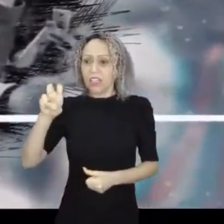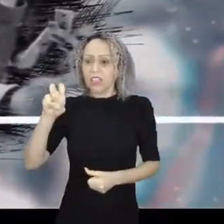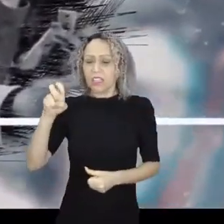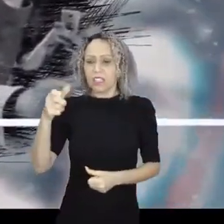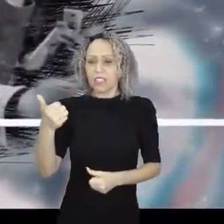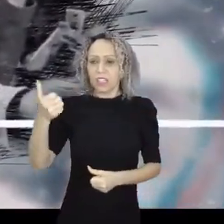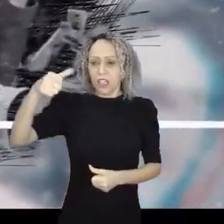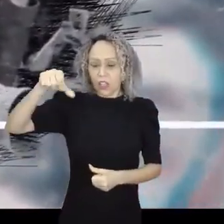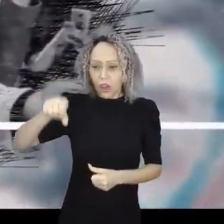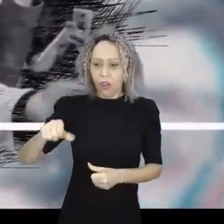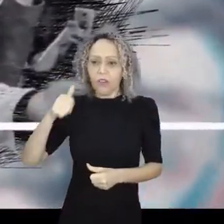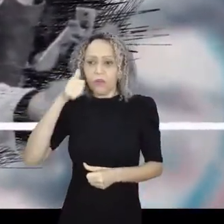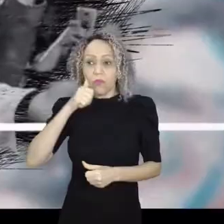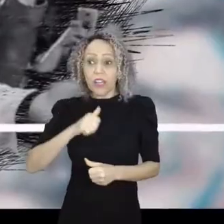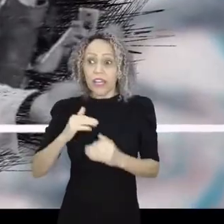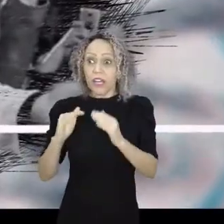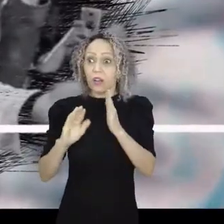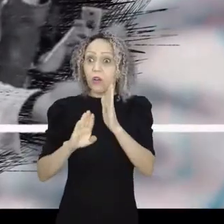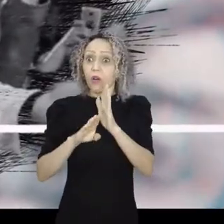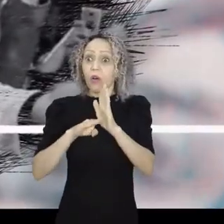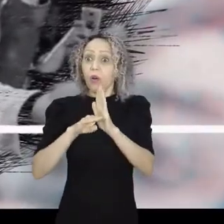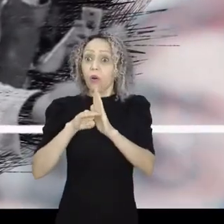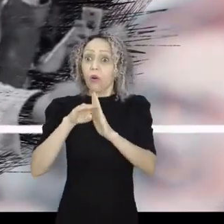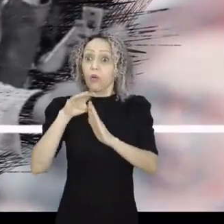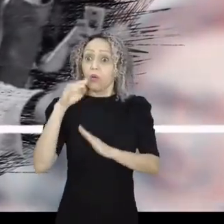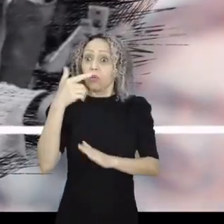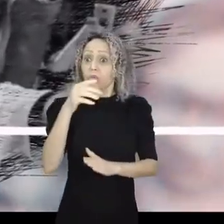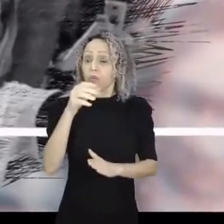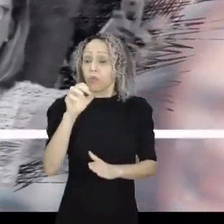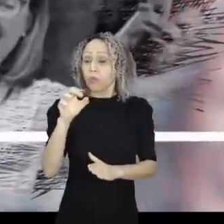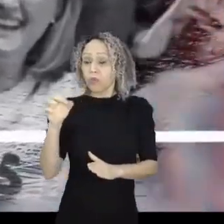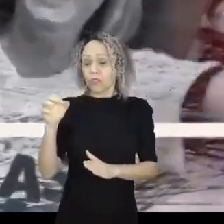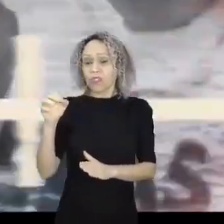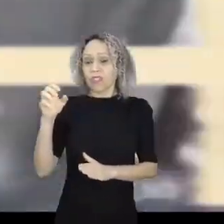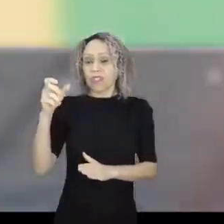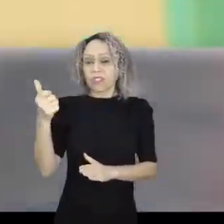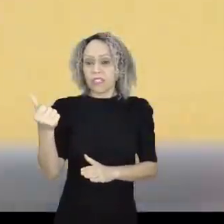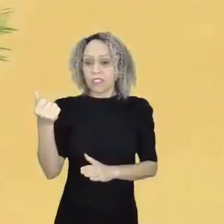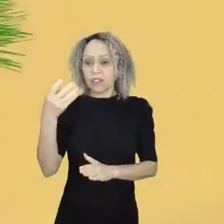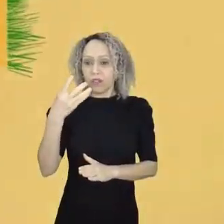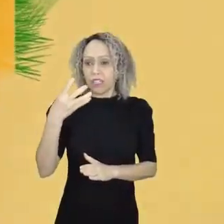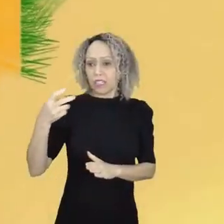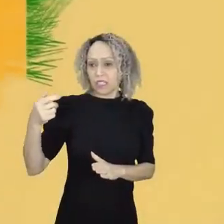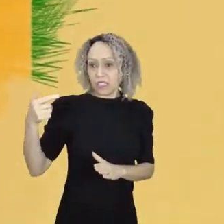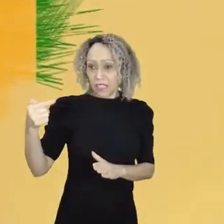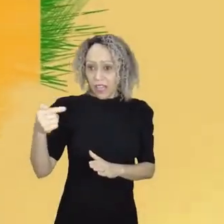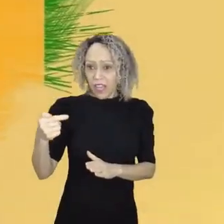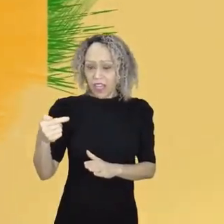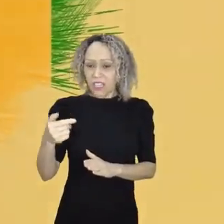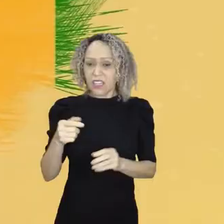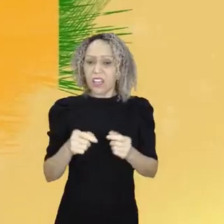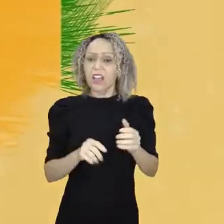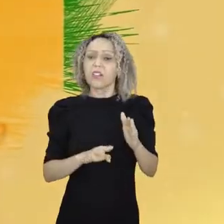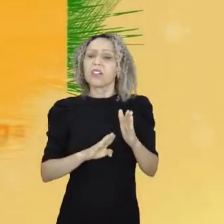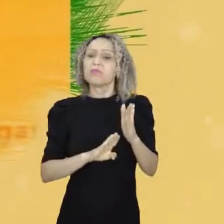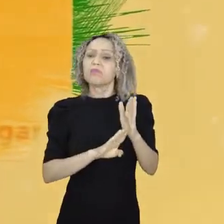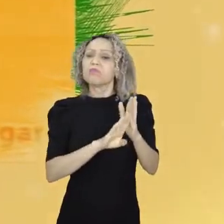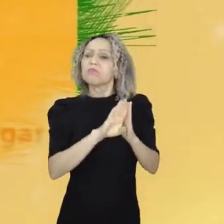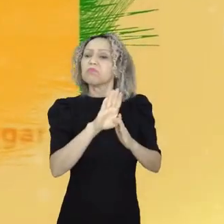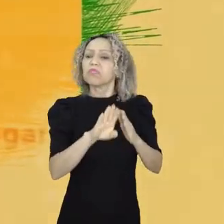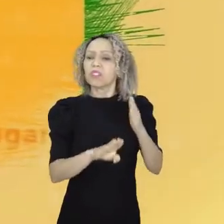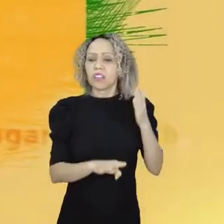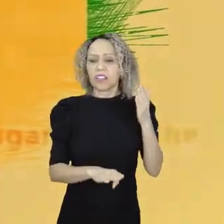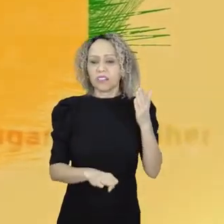para 647. No Congresso Nacional, a bancada de deputadas aumentou em 20% nas eleições